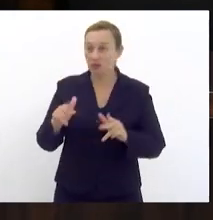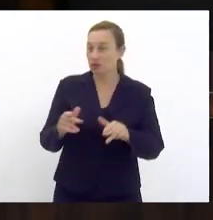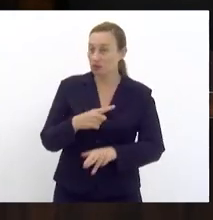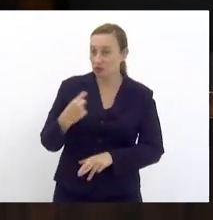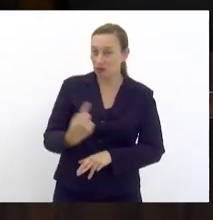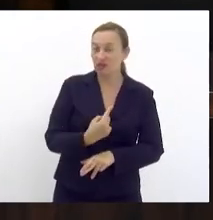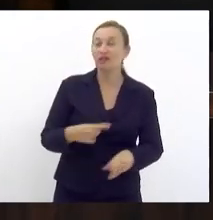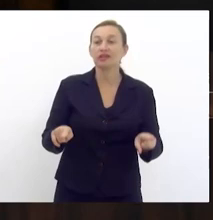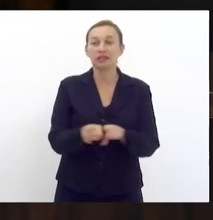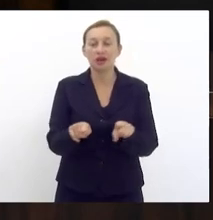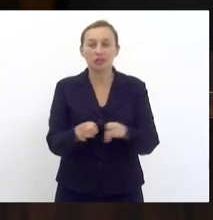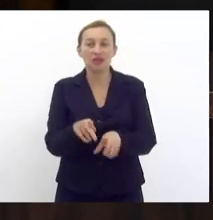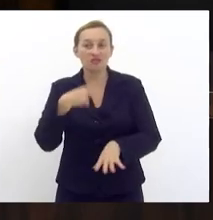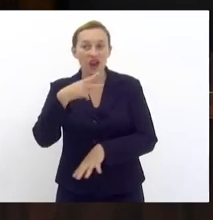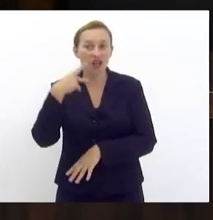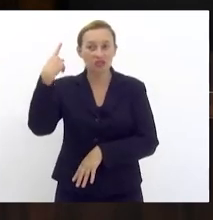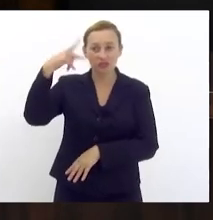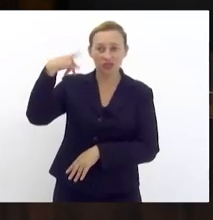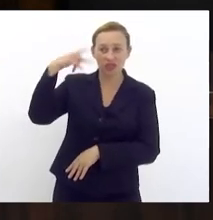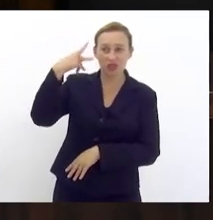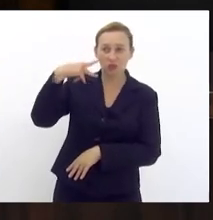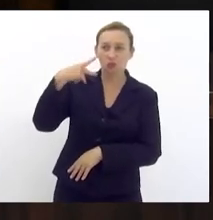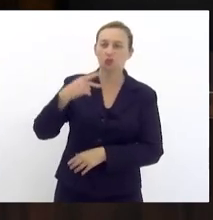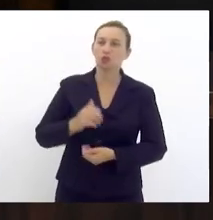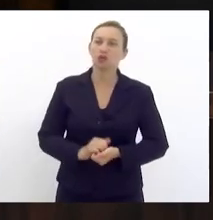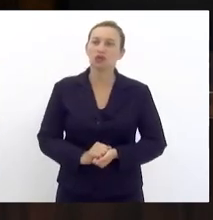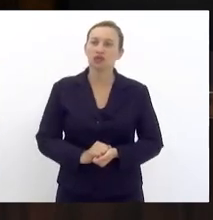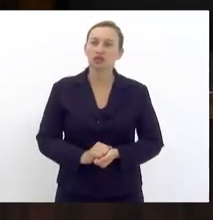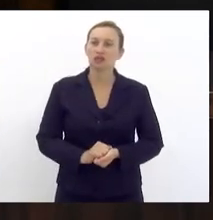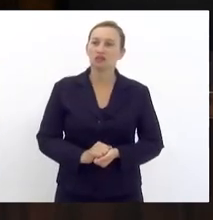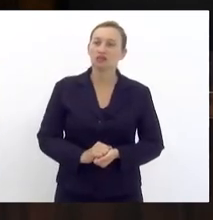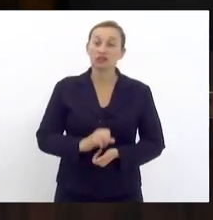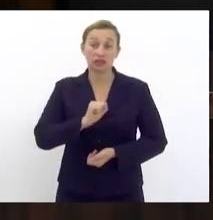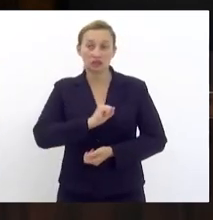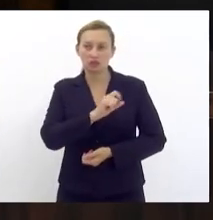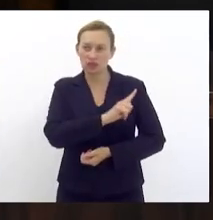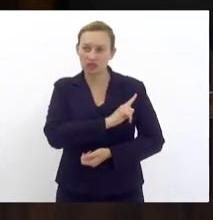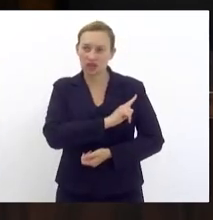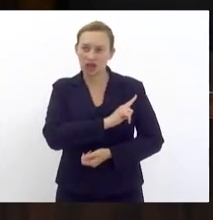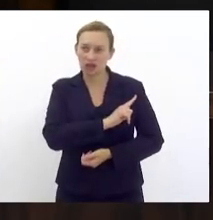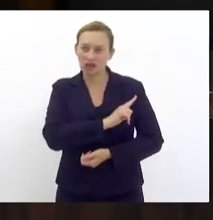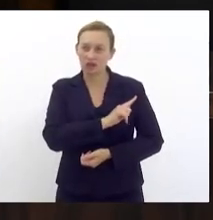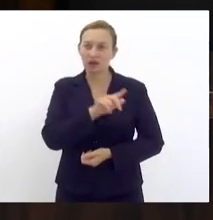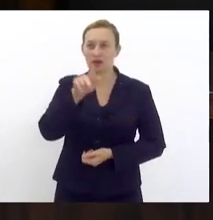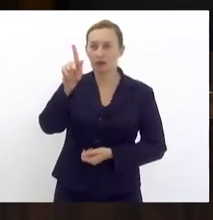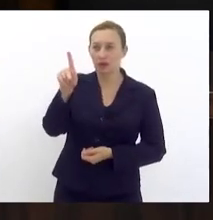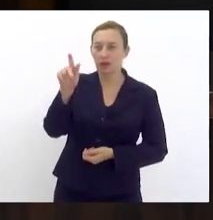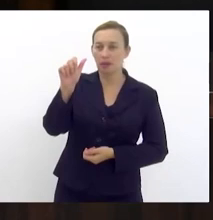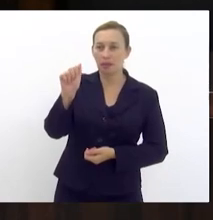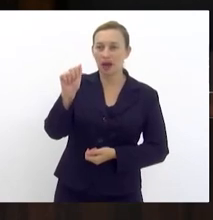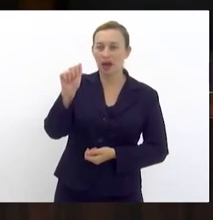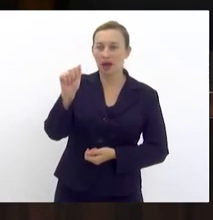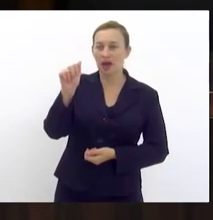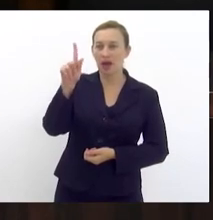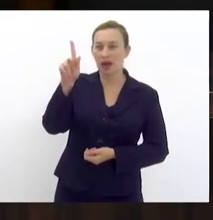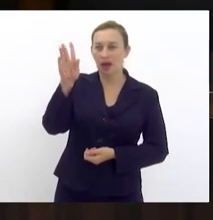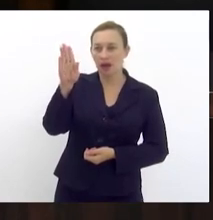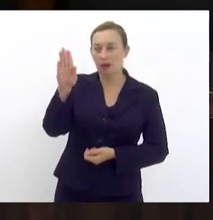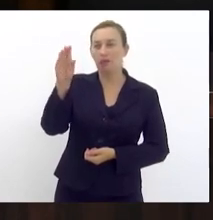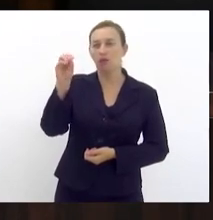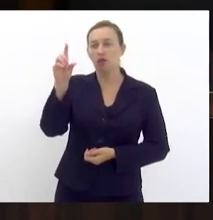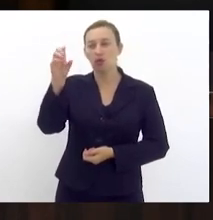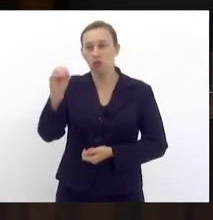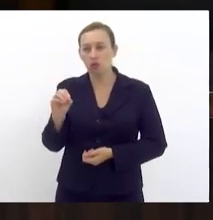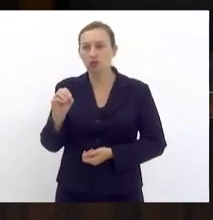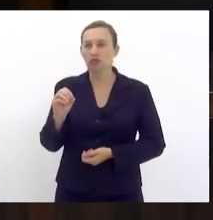falar sobre o nosso vereador de São Gonçalo, tá? Pablo da Água, e o pai dele também